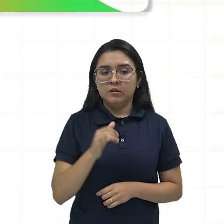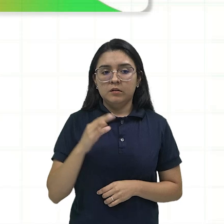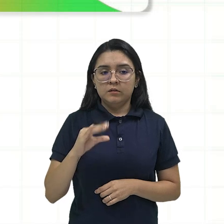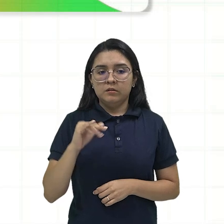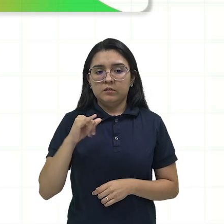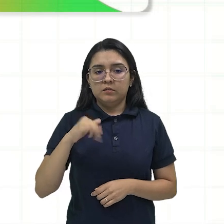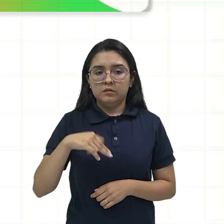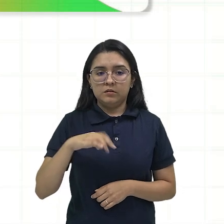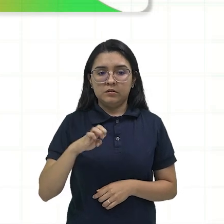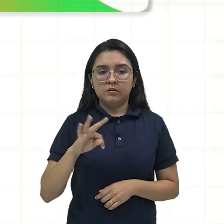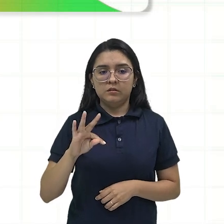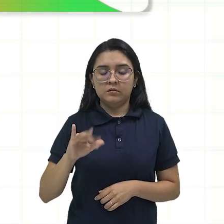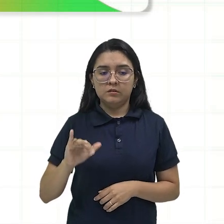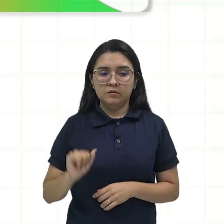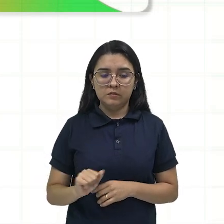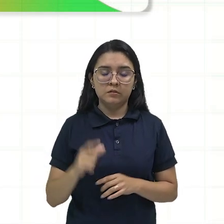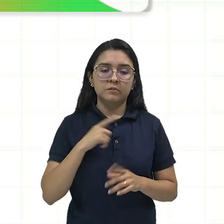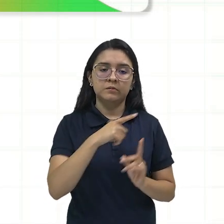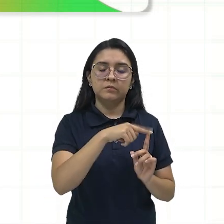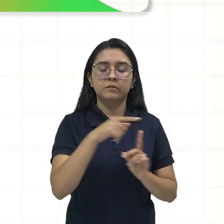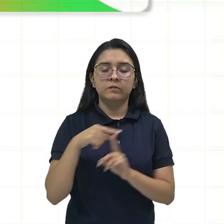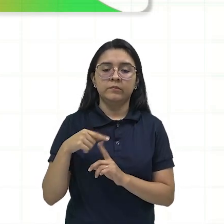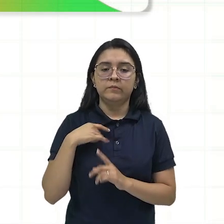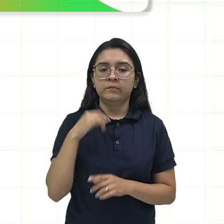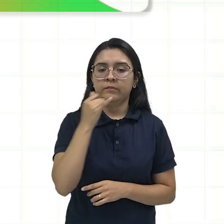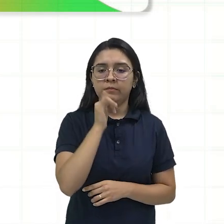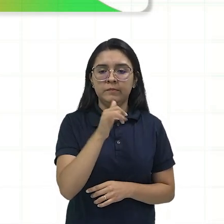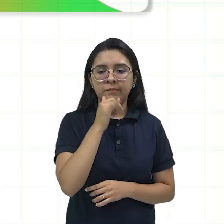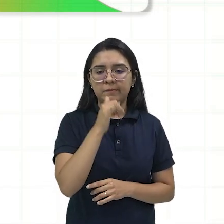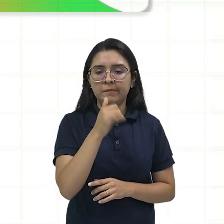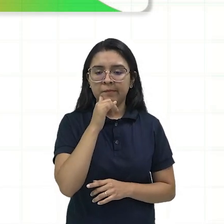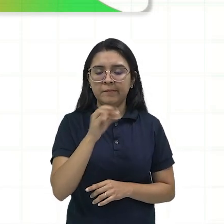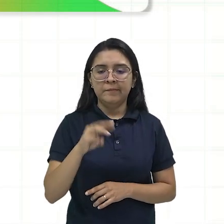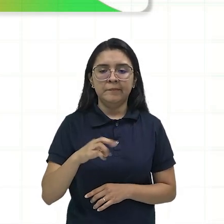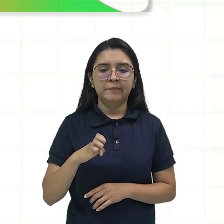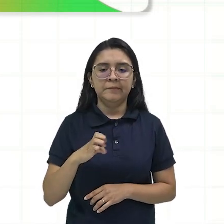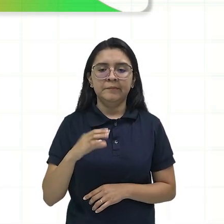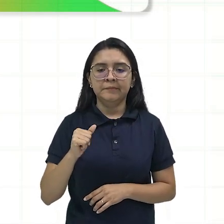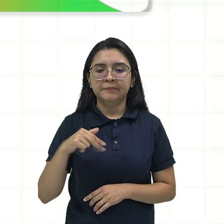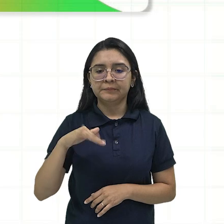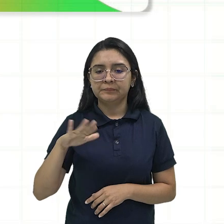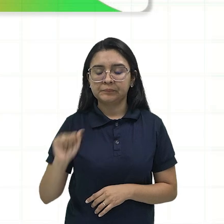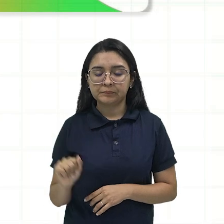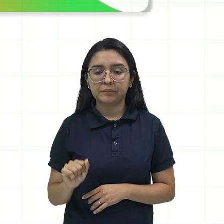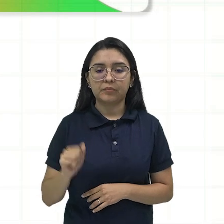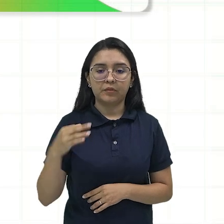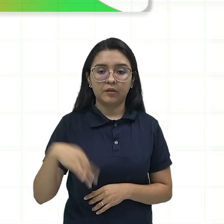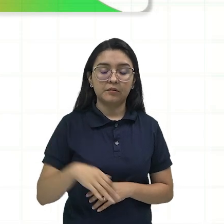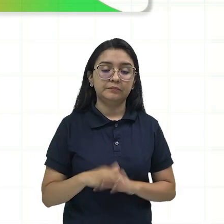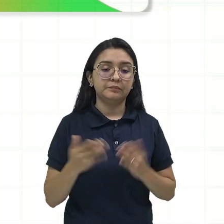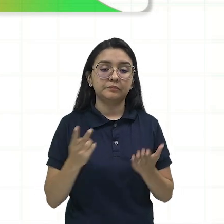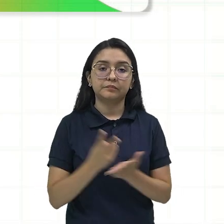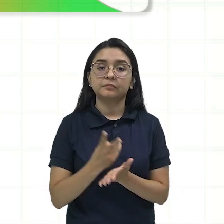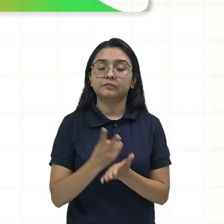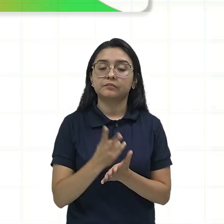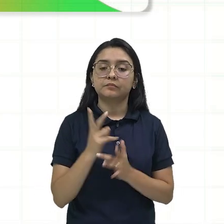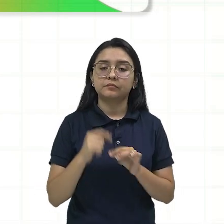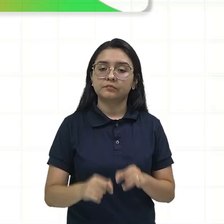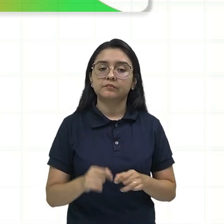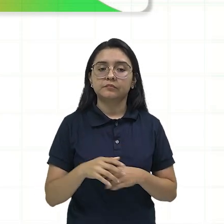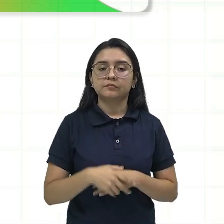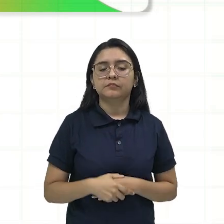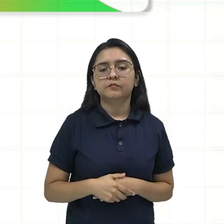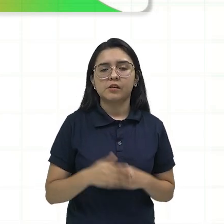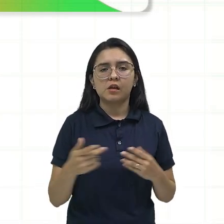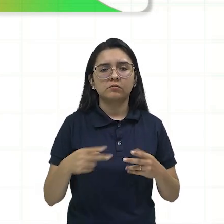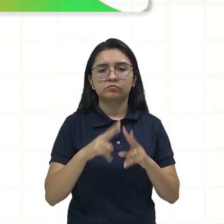energia potencial são tipos de energia mecânica, certo? E aí, toda vez que a gente fala em